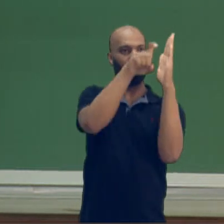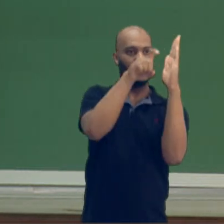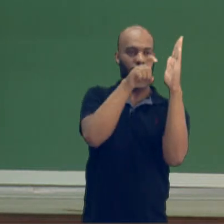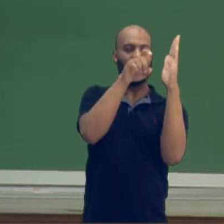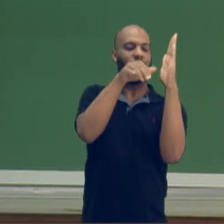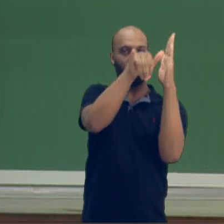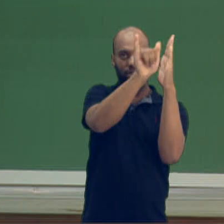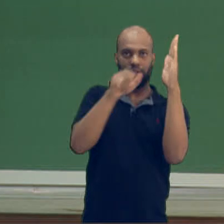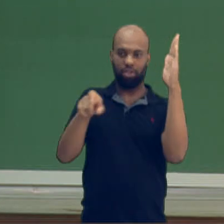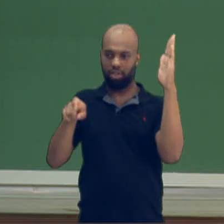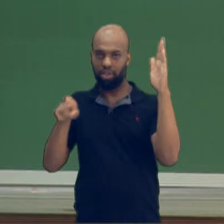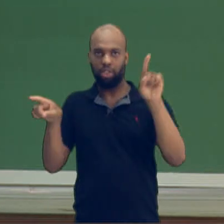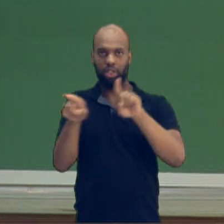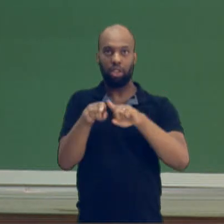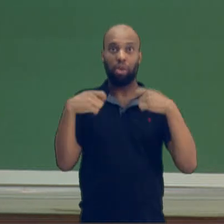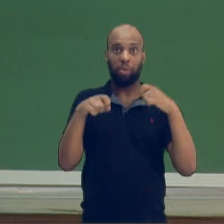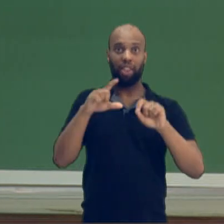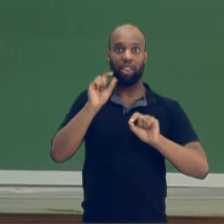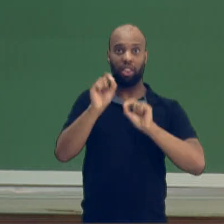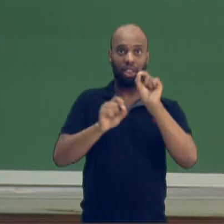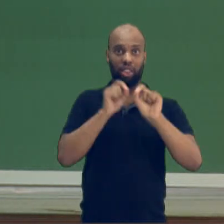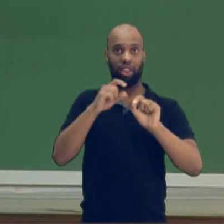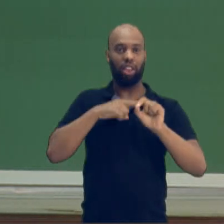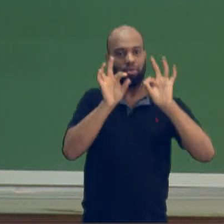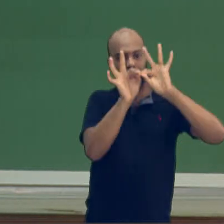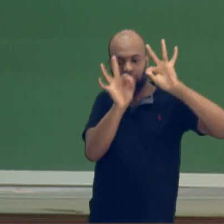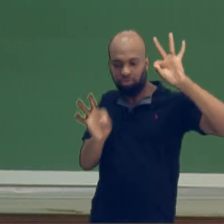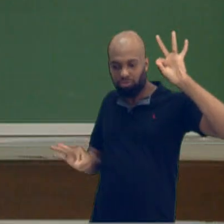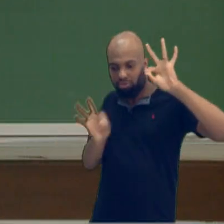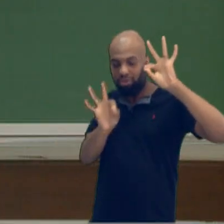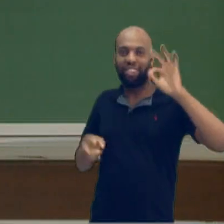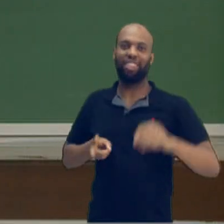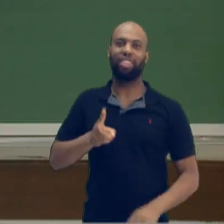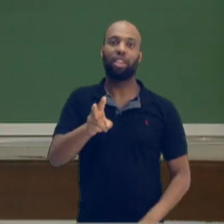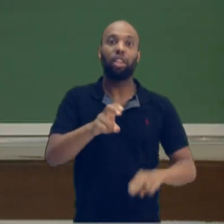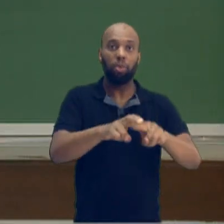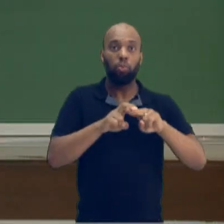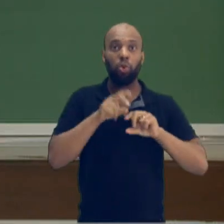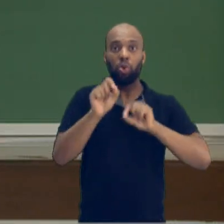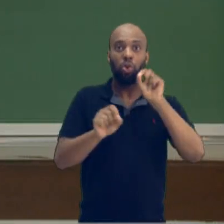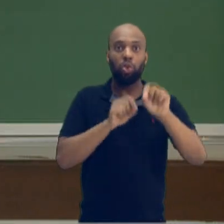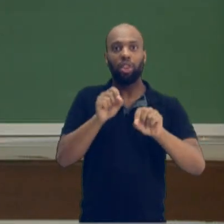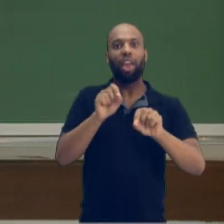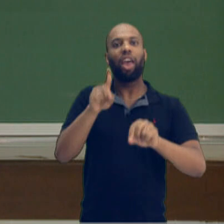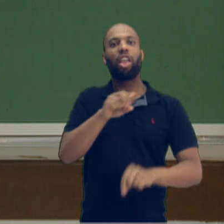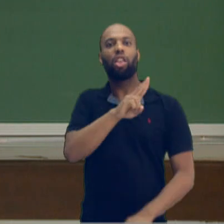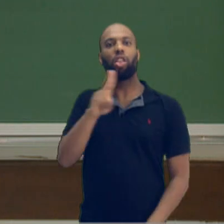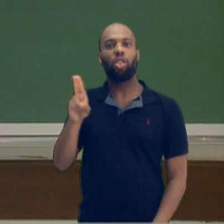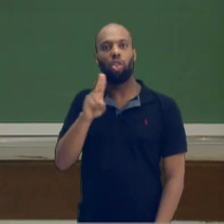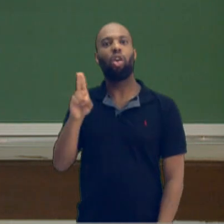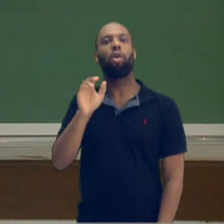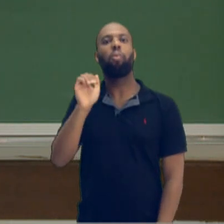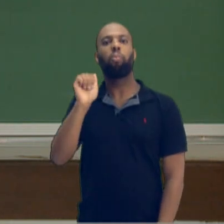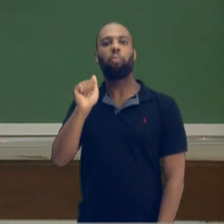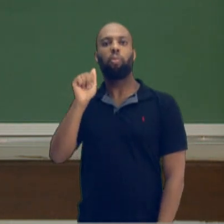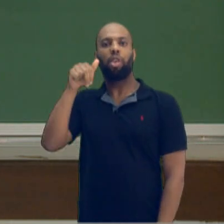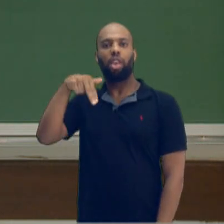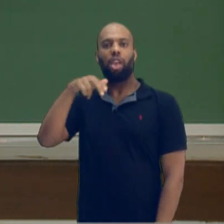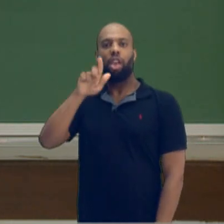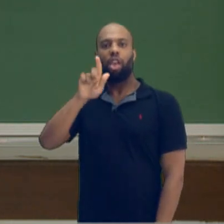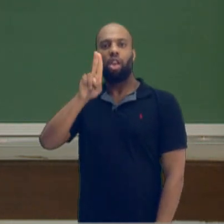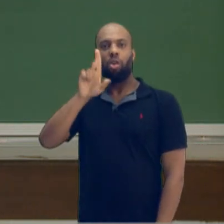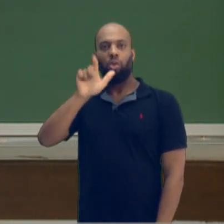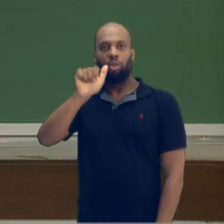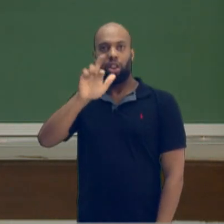gente sempre vai ter uma reta que tem uma certa inclinação. Por isso, coeficiente angular, tá? Nós estamos mexendo com uma